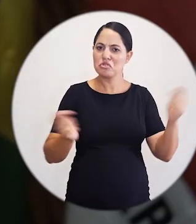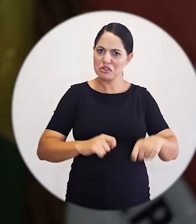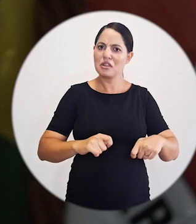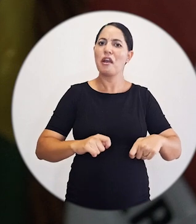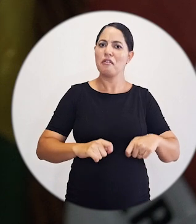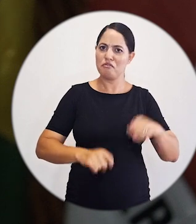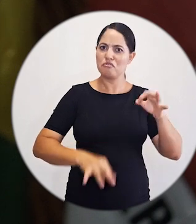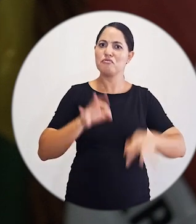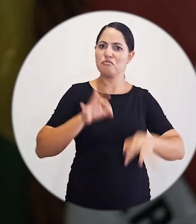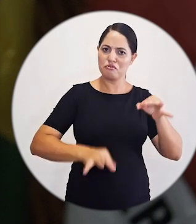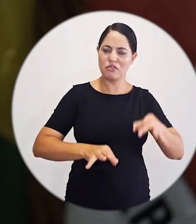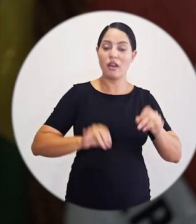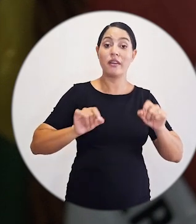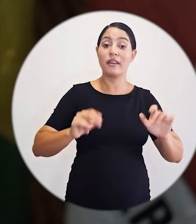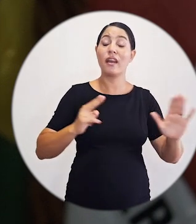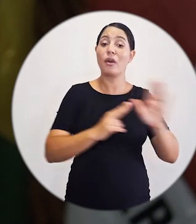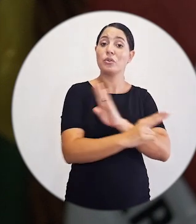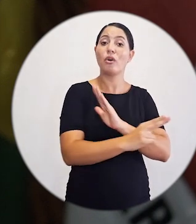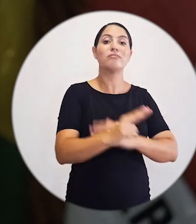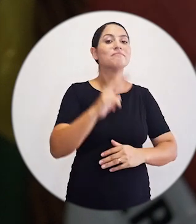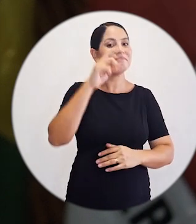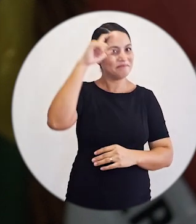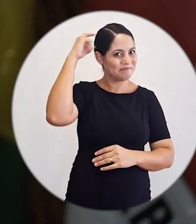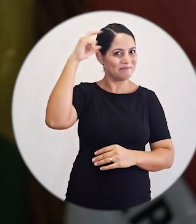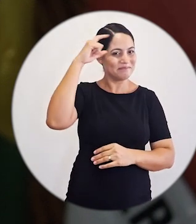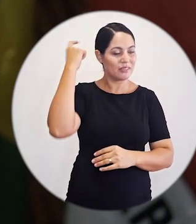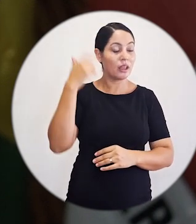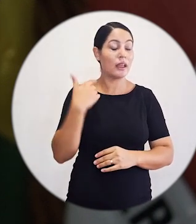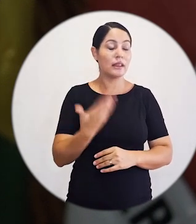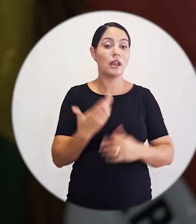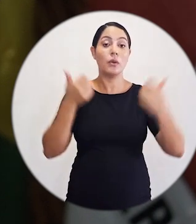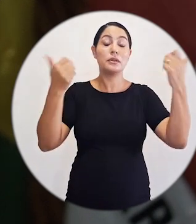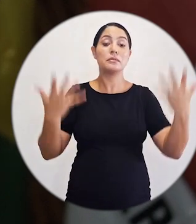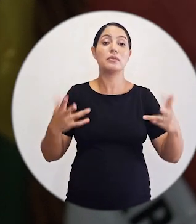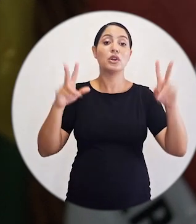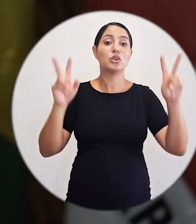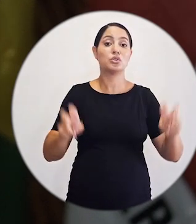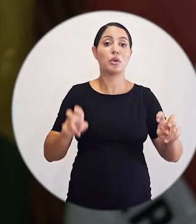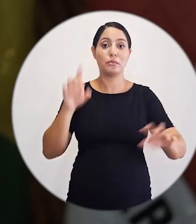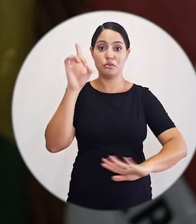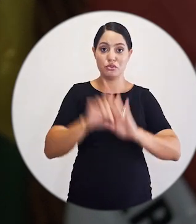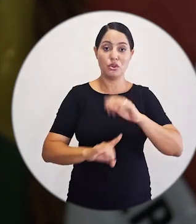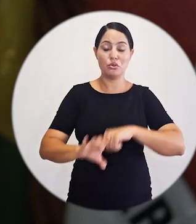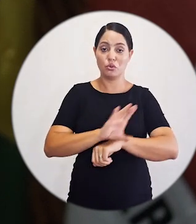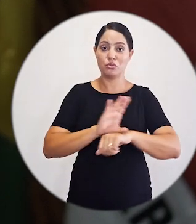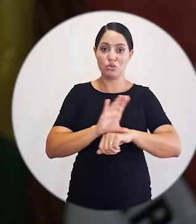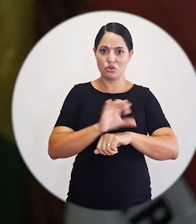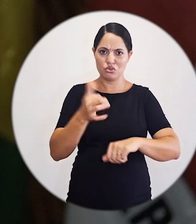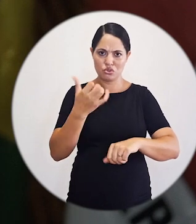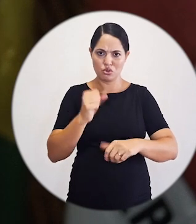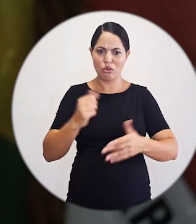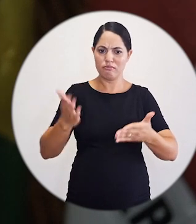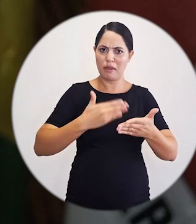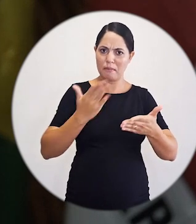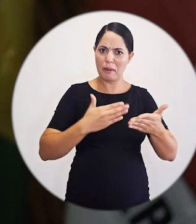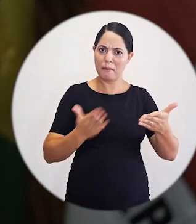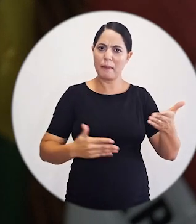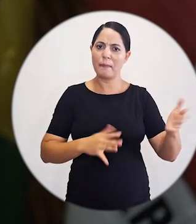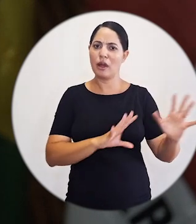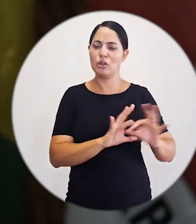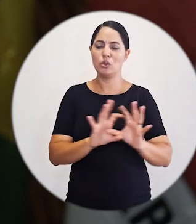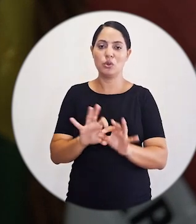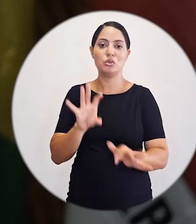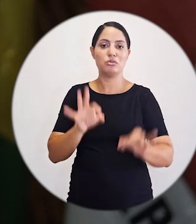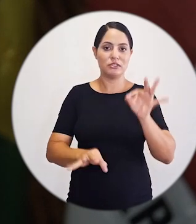de autoria do membro honorário vitalício Marcos Vinícius Furtado Coelho, foi escolhido entre os 18 livros de direito